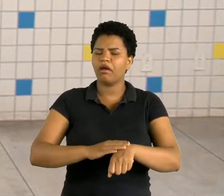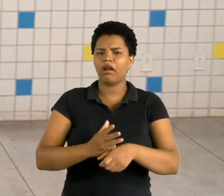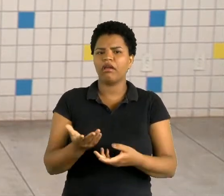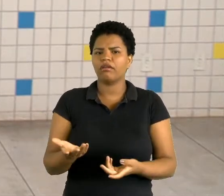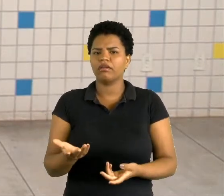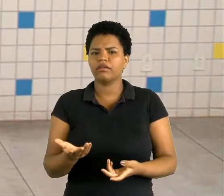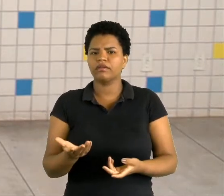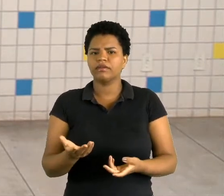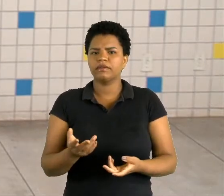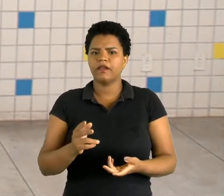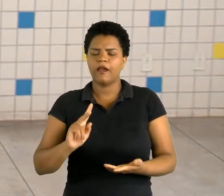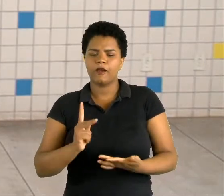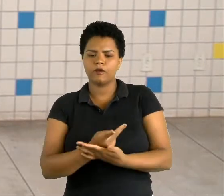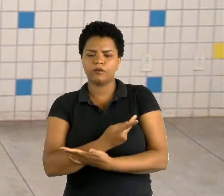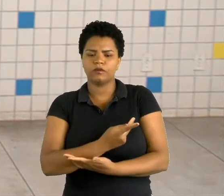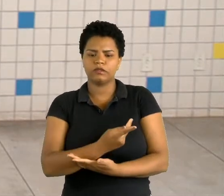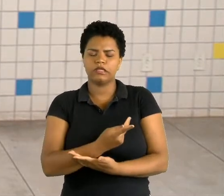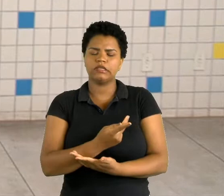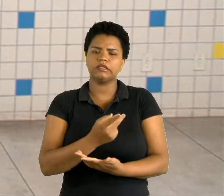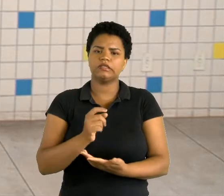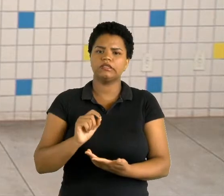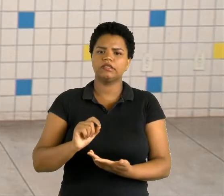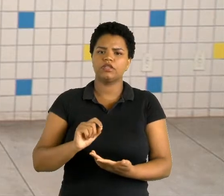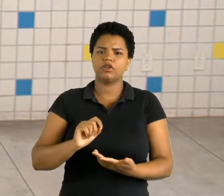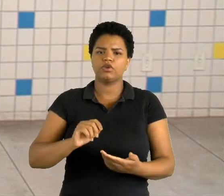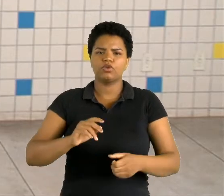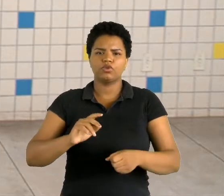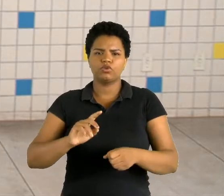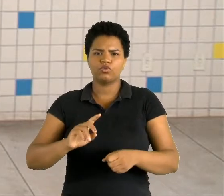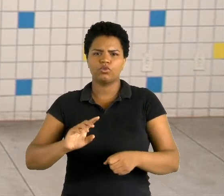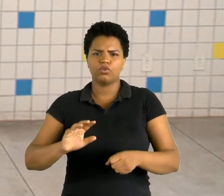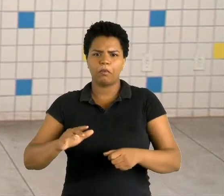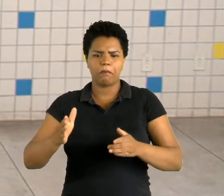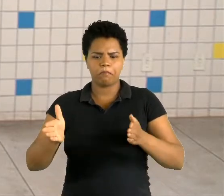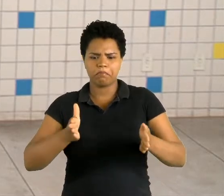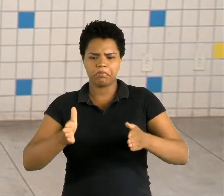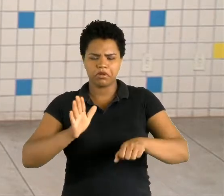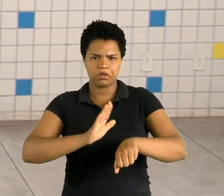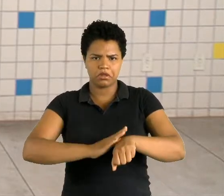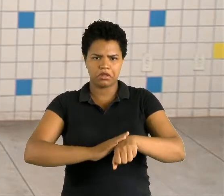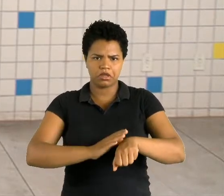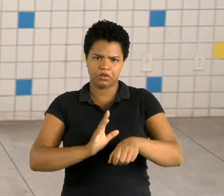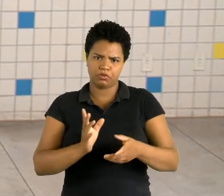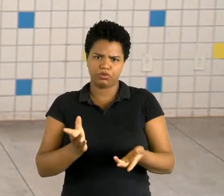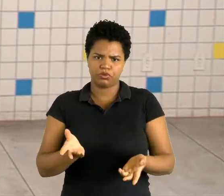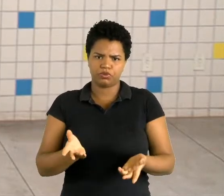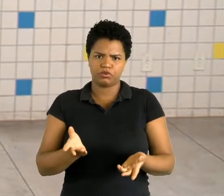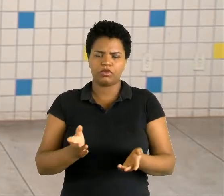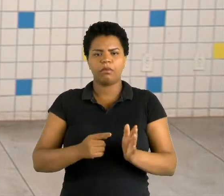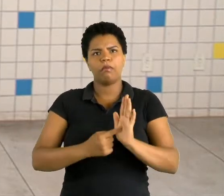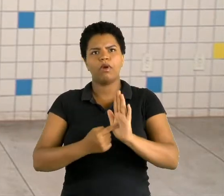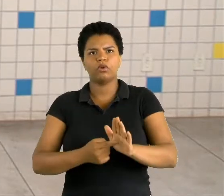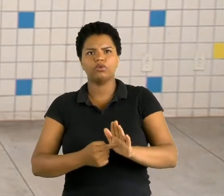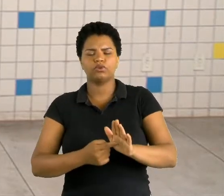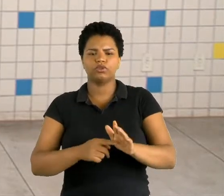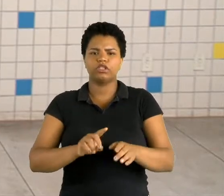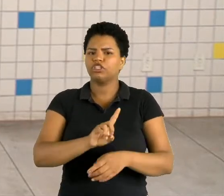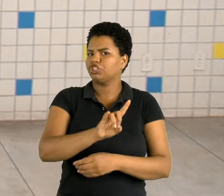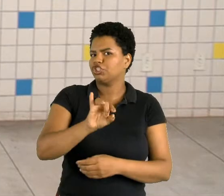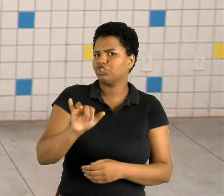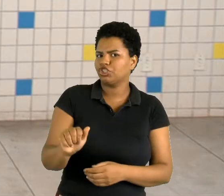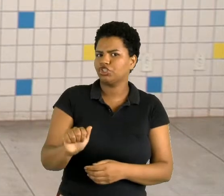acontece em um período pontual de tempo. Geralmente ele é especificado por período de tempo, dias,